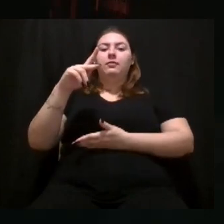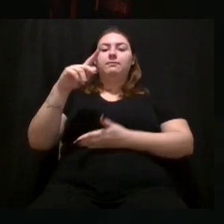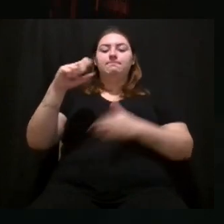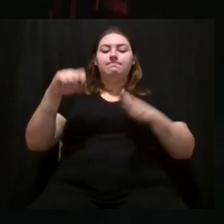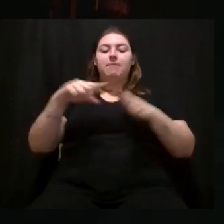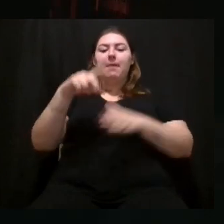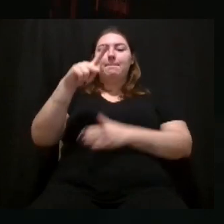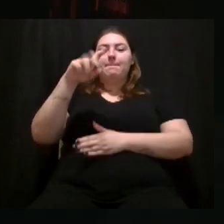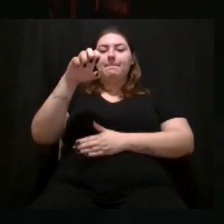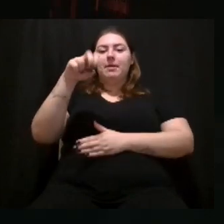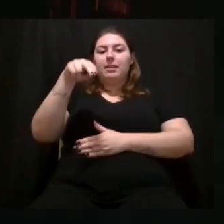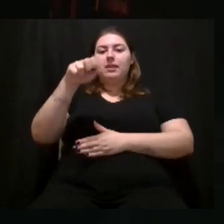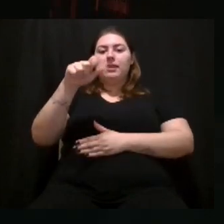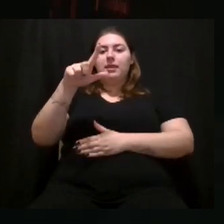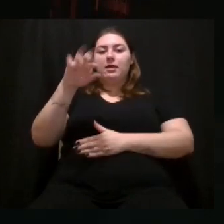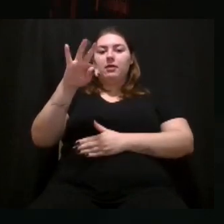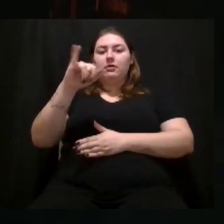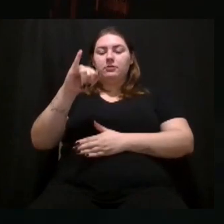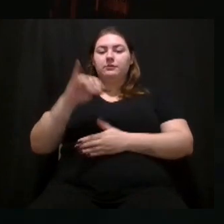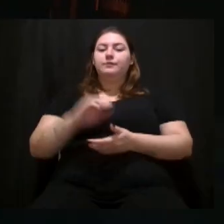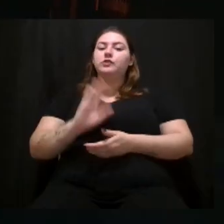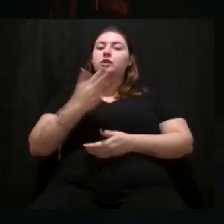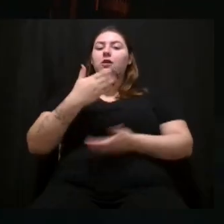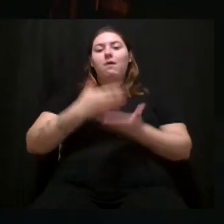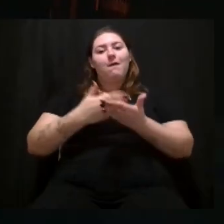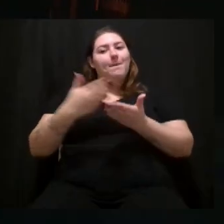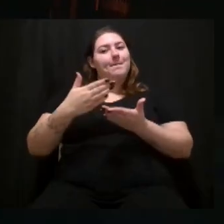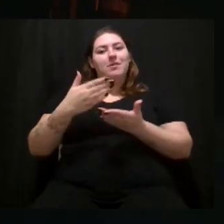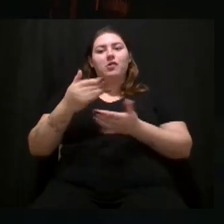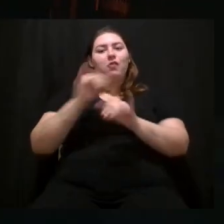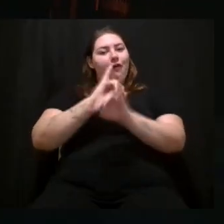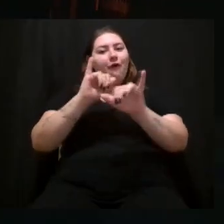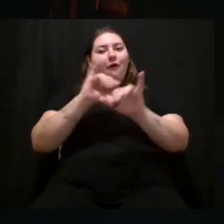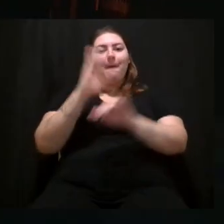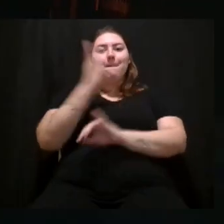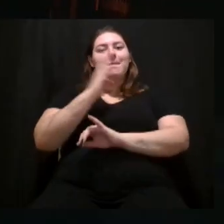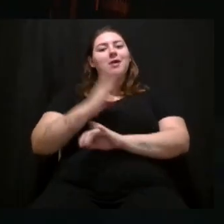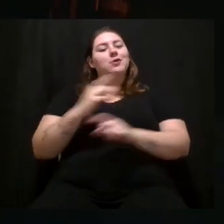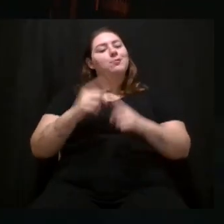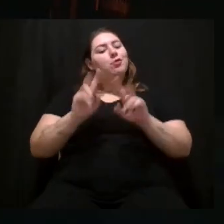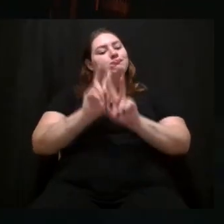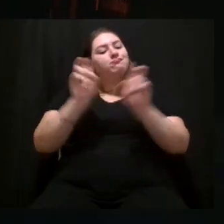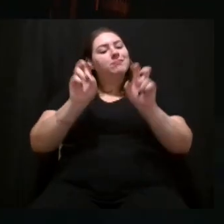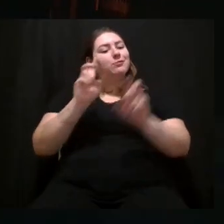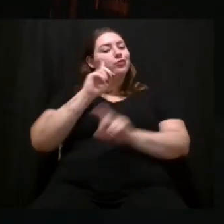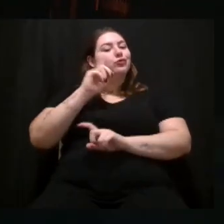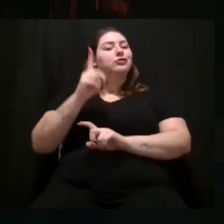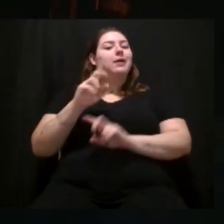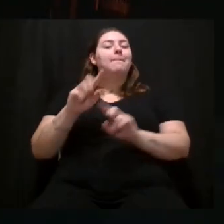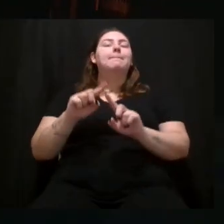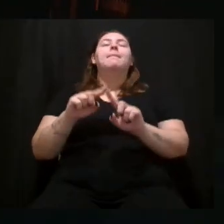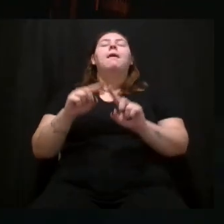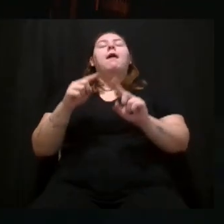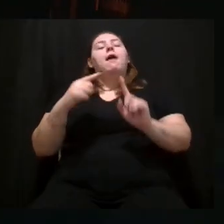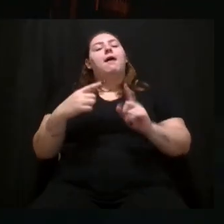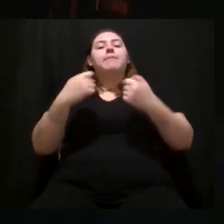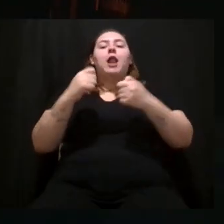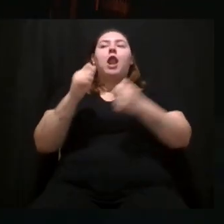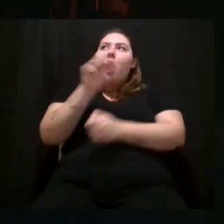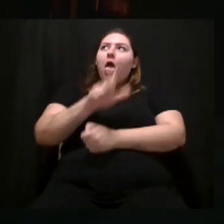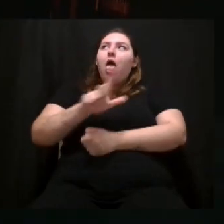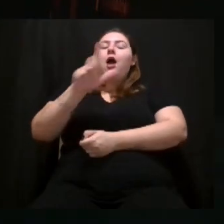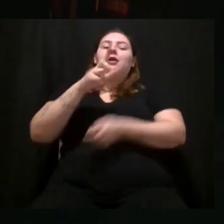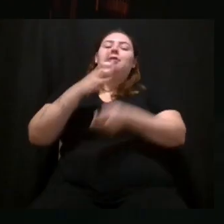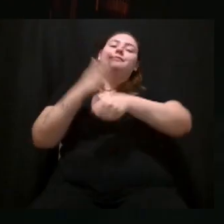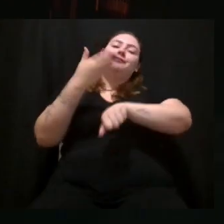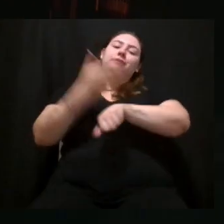comecei o programa falando do Brasil porque é o assunto do dia, mas nós precisamos, claro, entrar no nosso tema aqui do